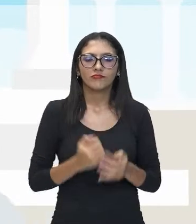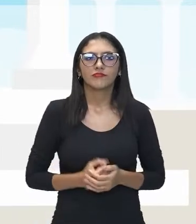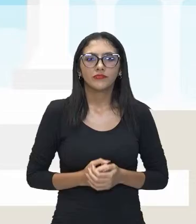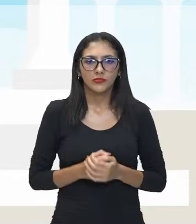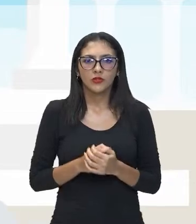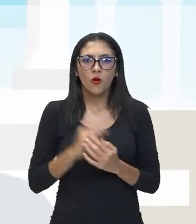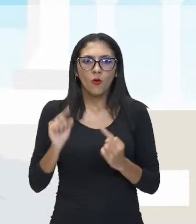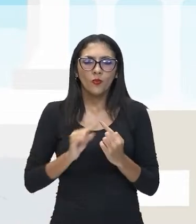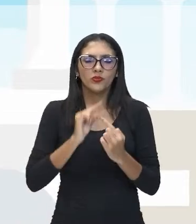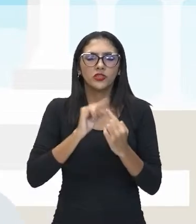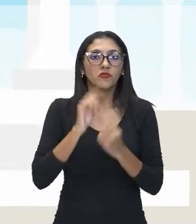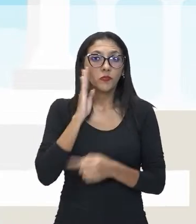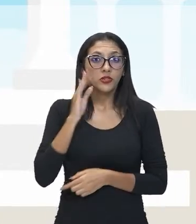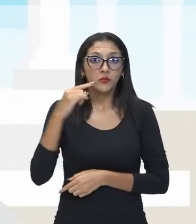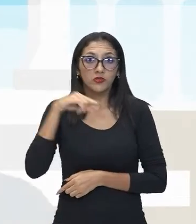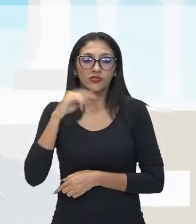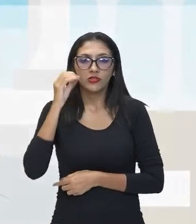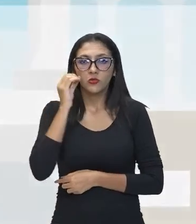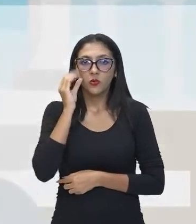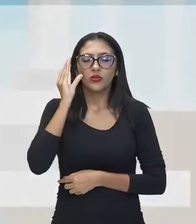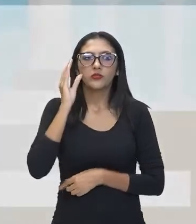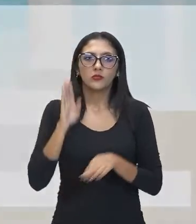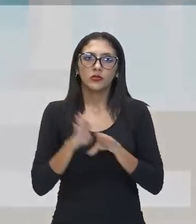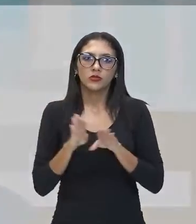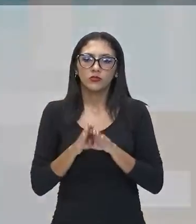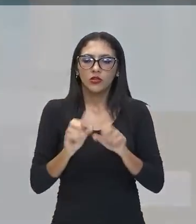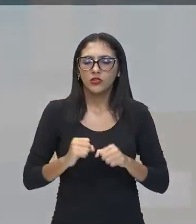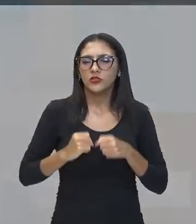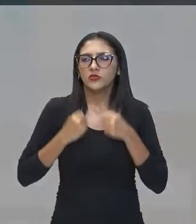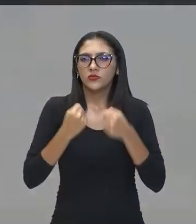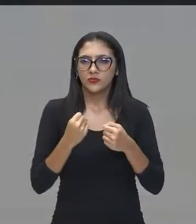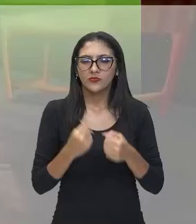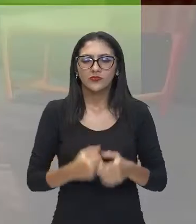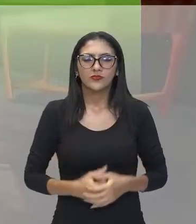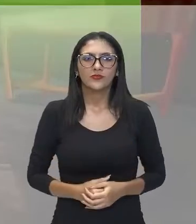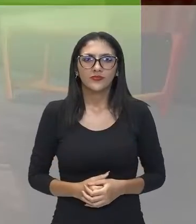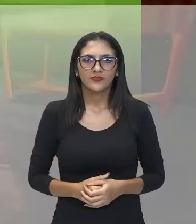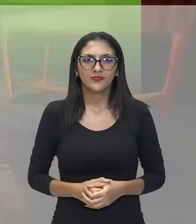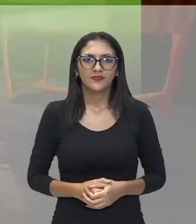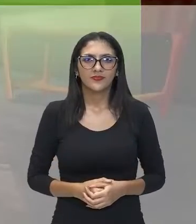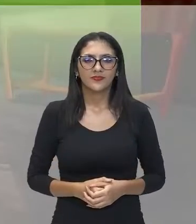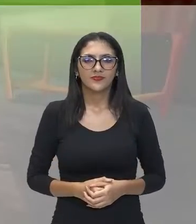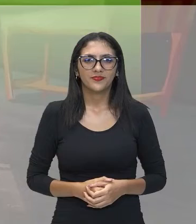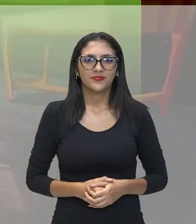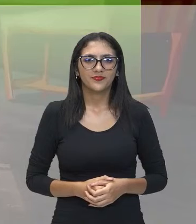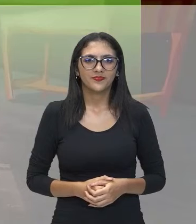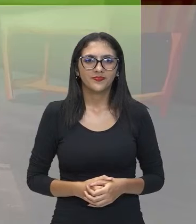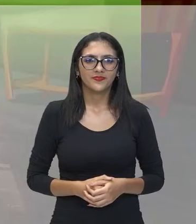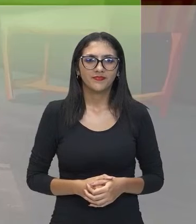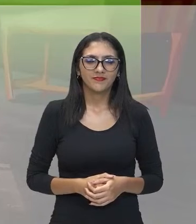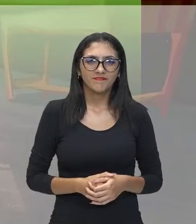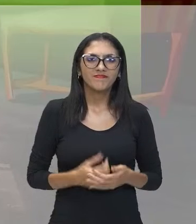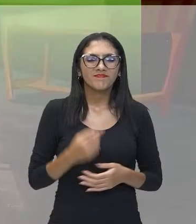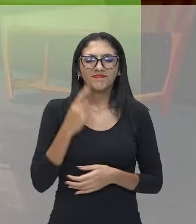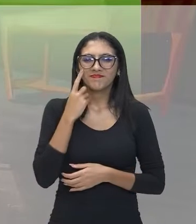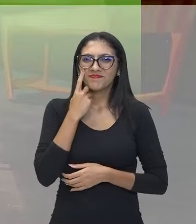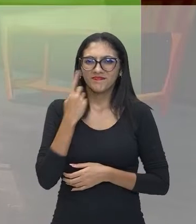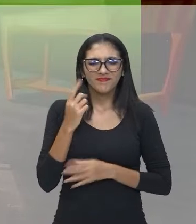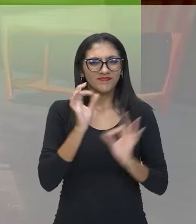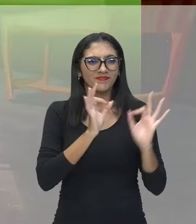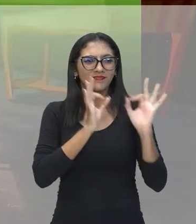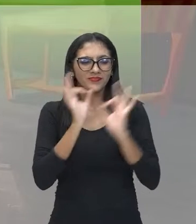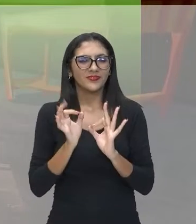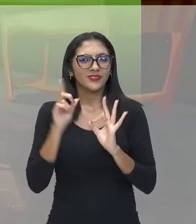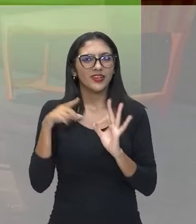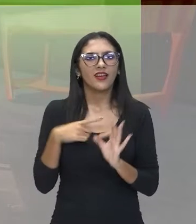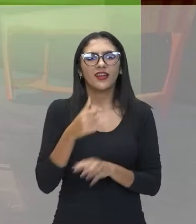buscar conhecimento e superem todas as dificuldades. Olha só, né, o quanto a